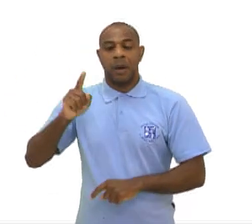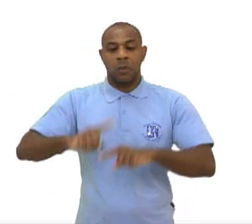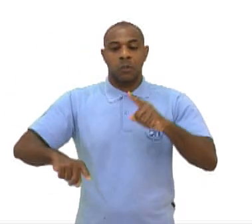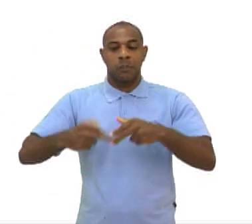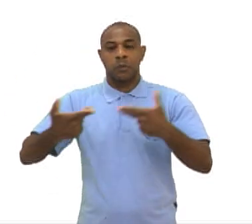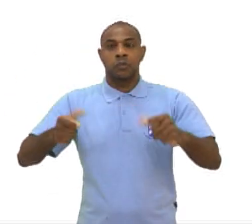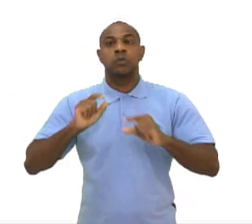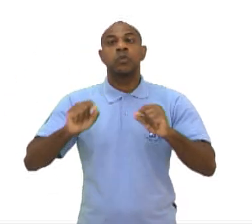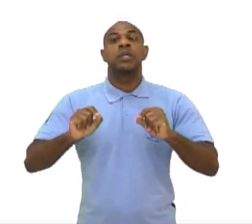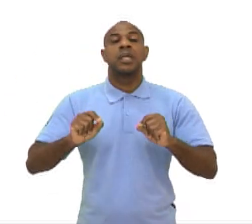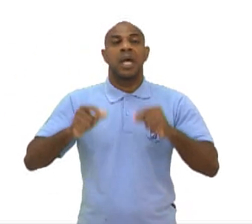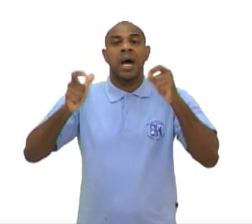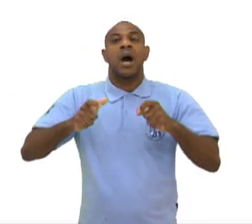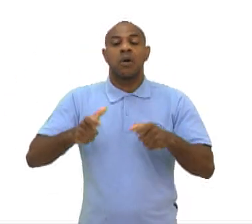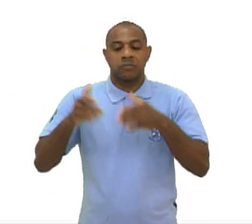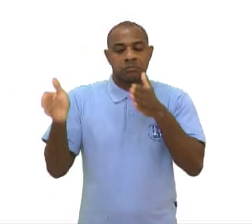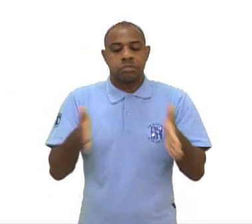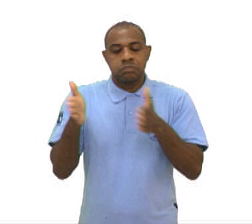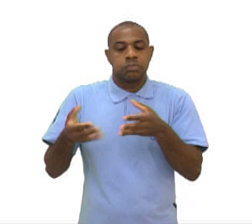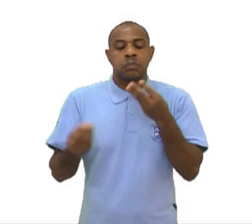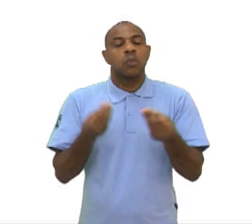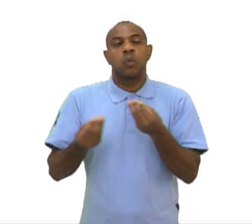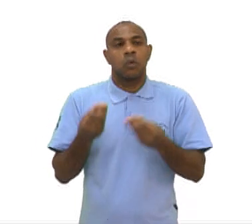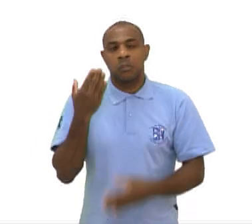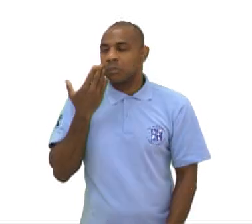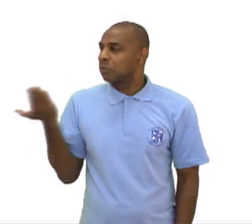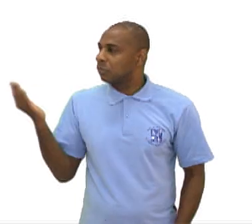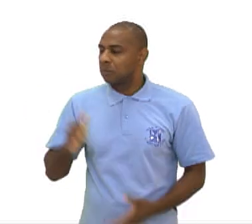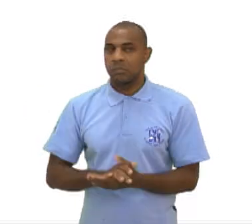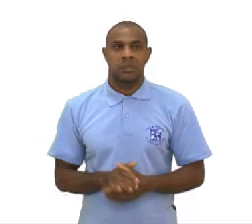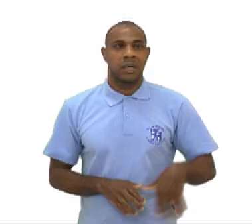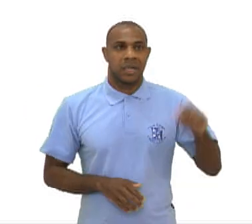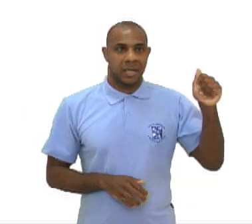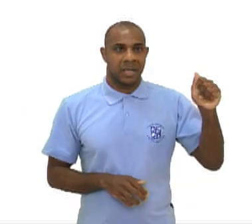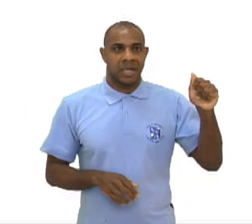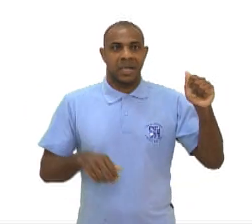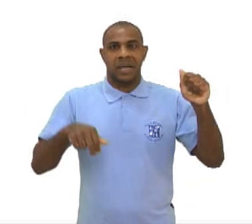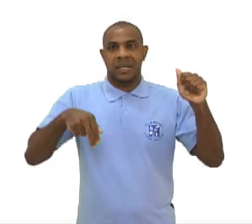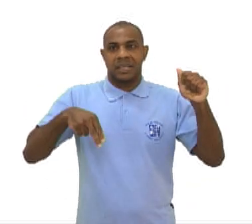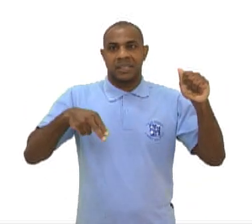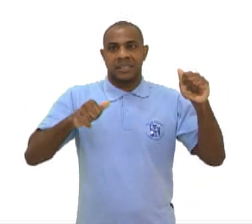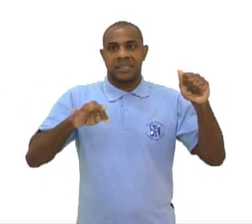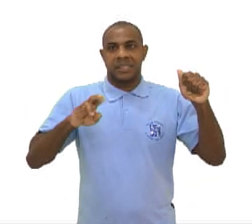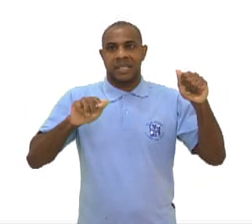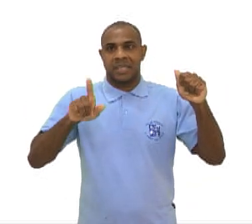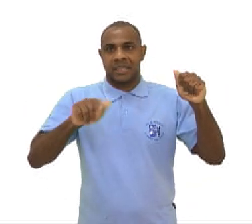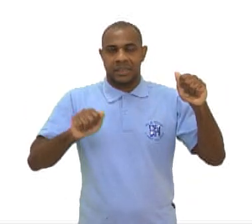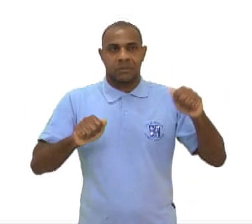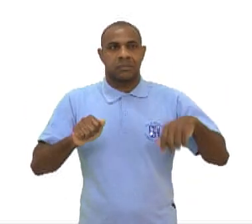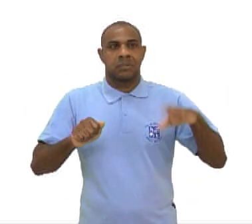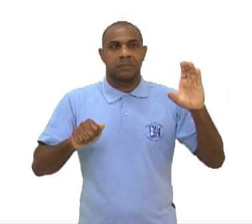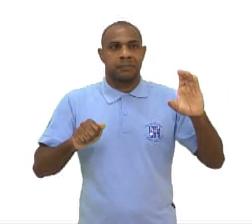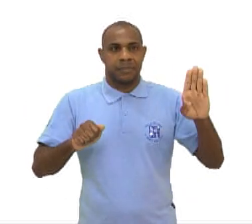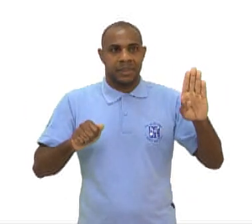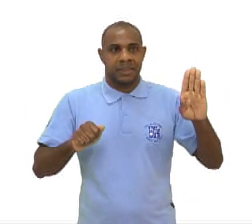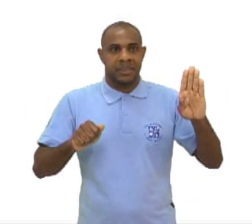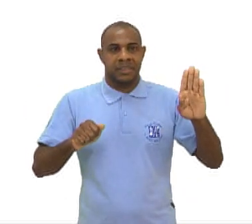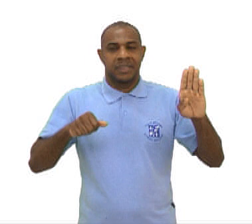é produzido em qual etapa? Letra A, a nitratação. Letra B, a nitrosação.